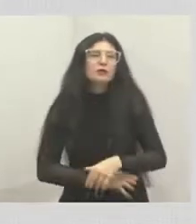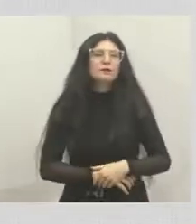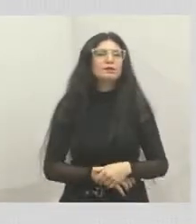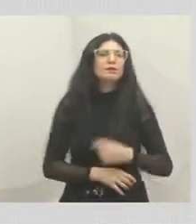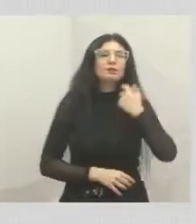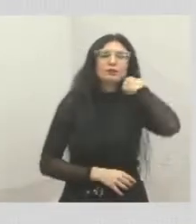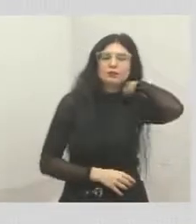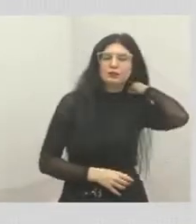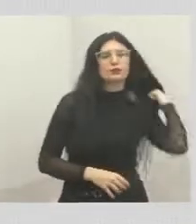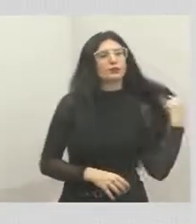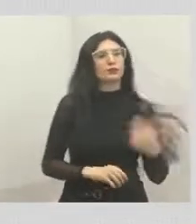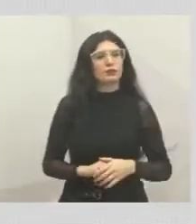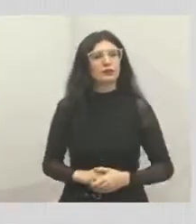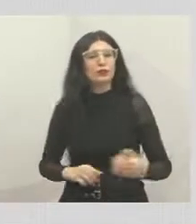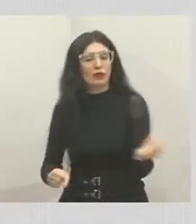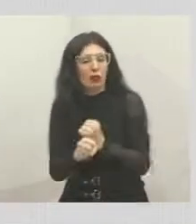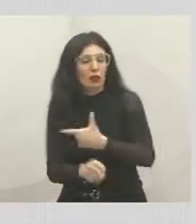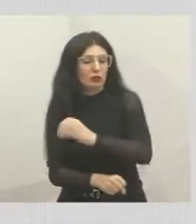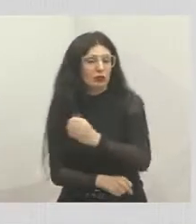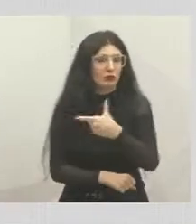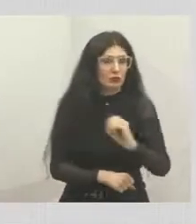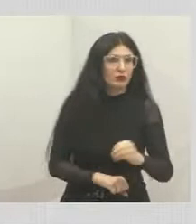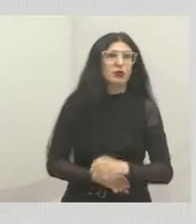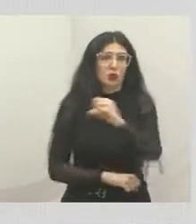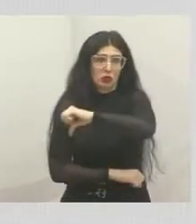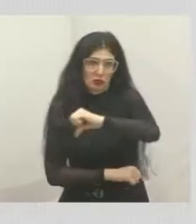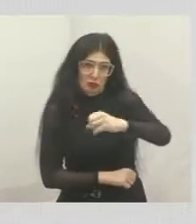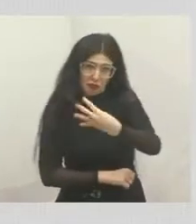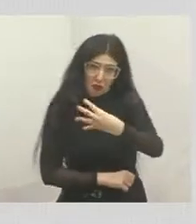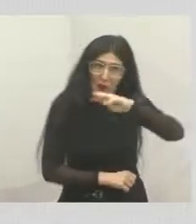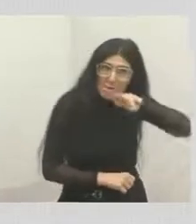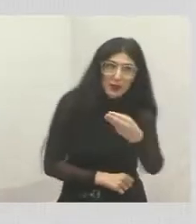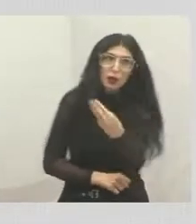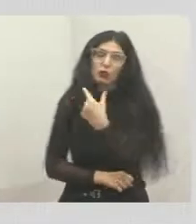orçamentária projetada para o 2020,